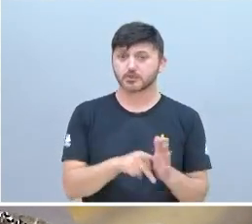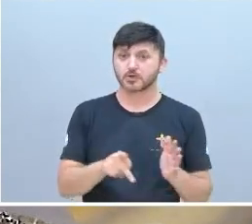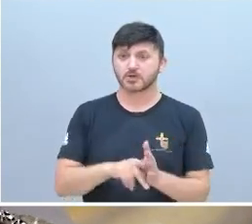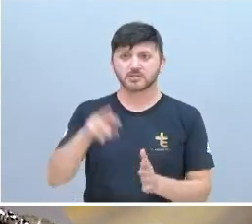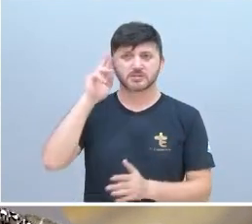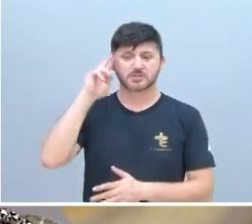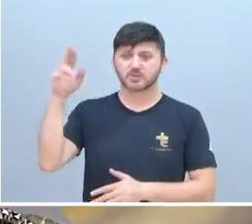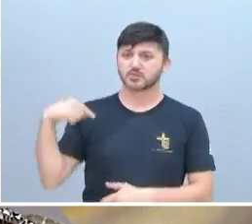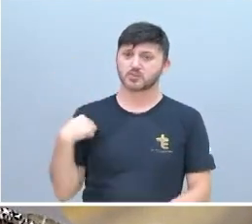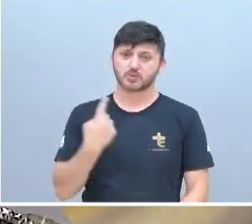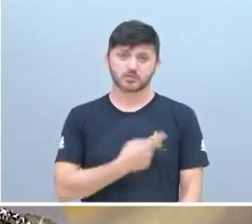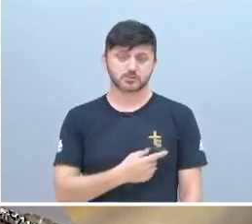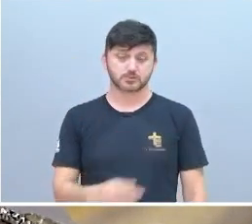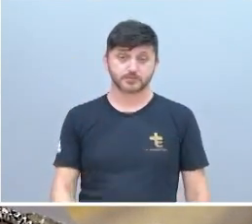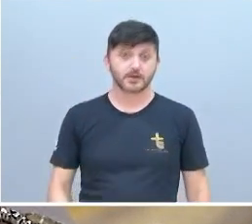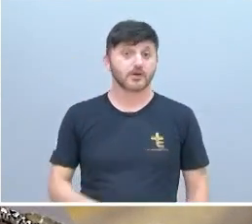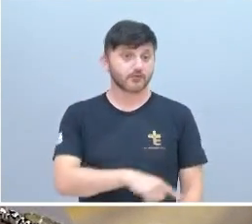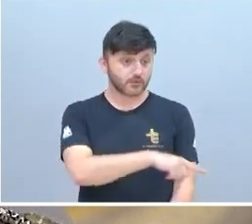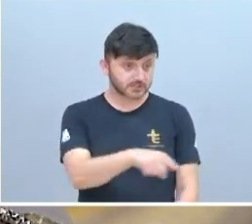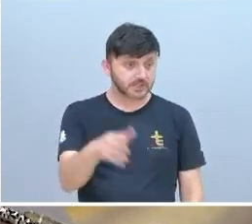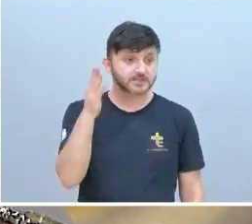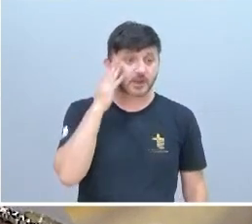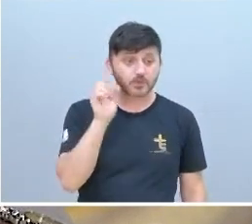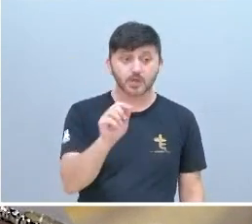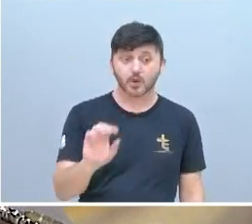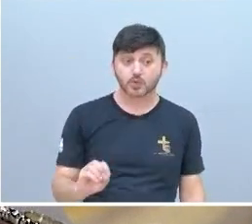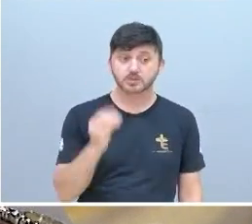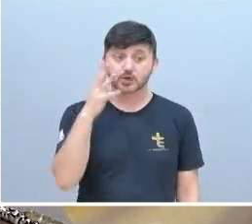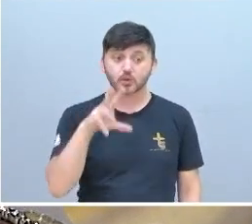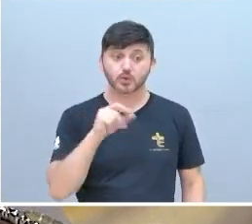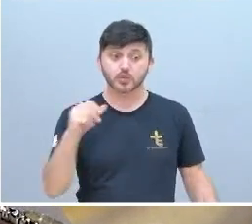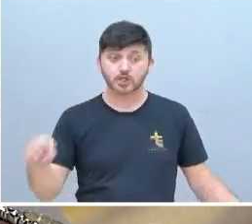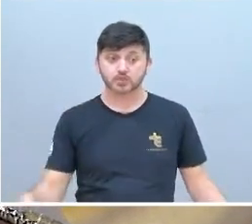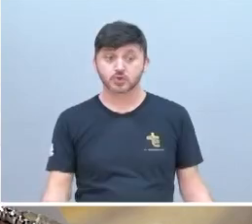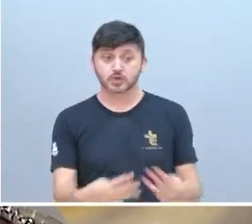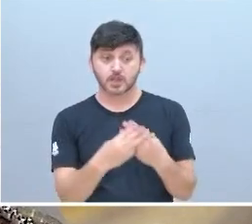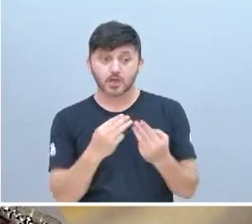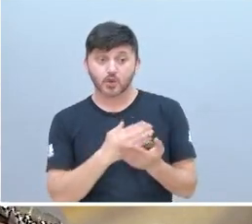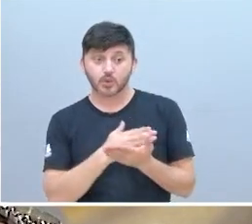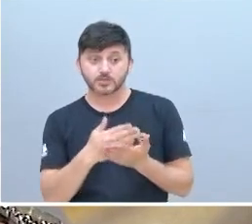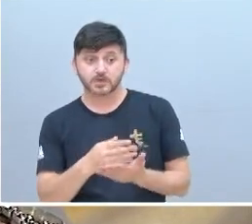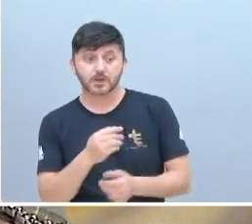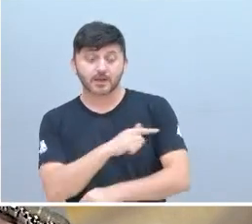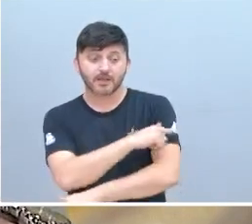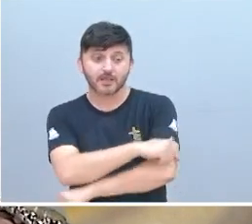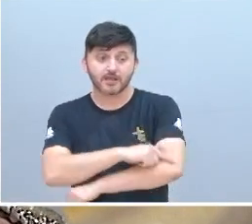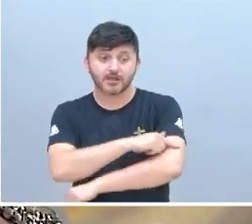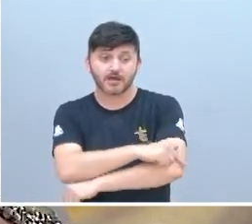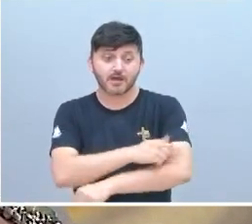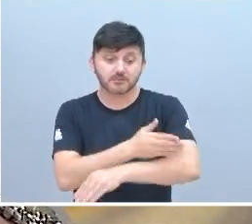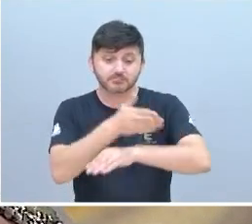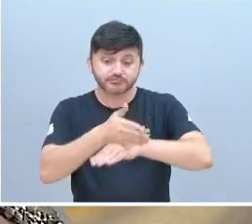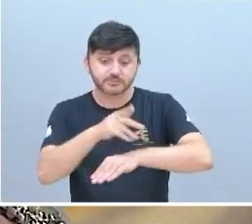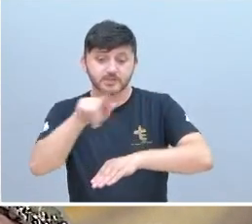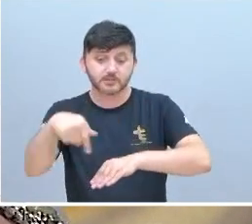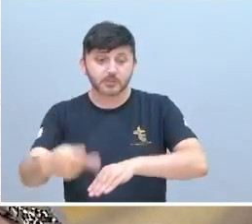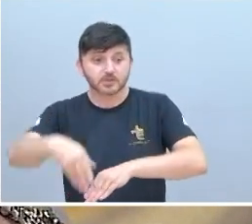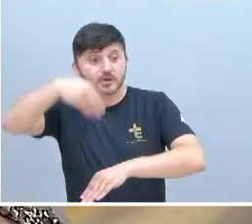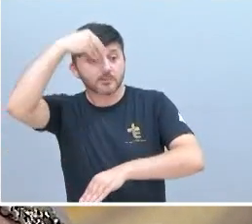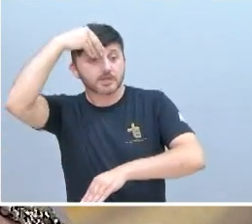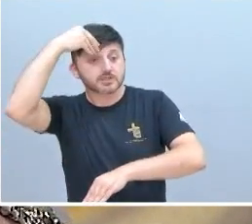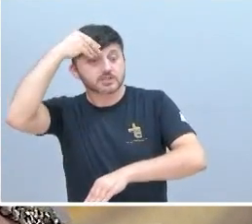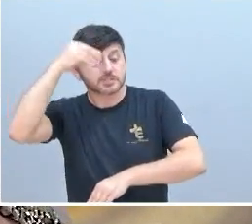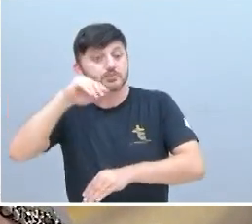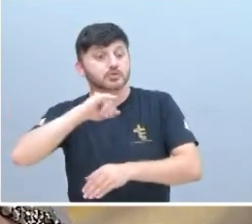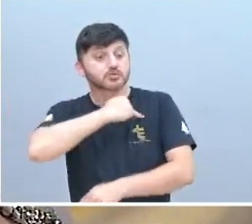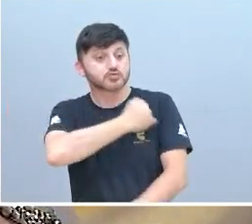todos. Vós sabeis o que aconteceu em toda a Judeia, a começar pela Galiléia, depois do batismo pregado